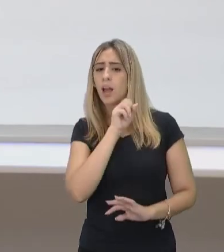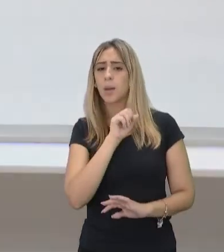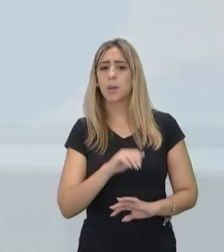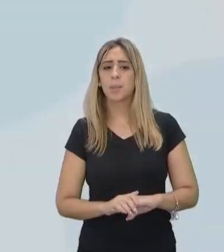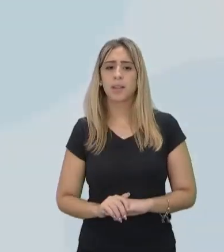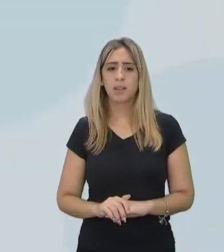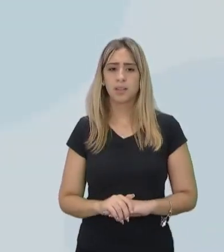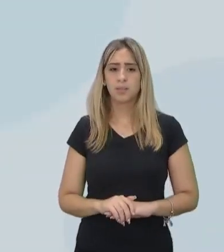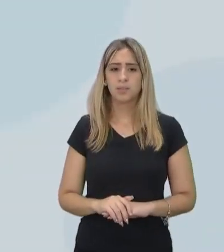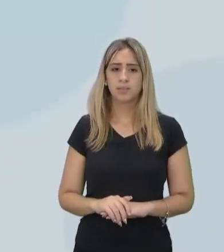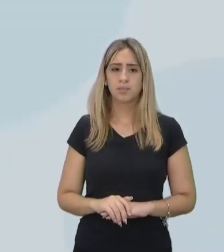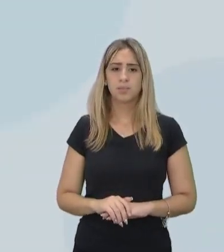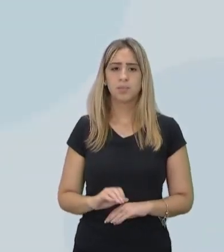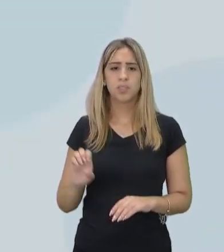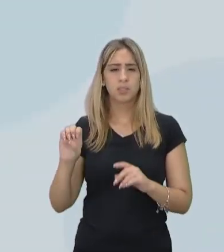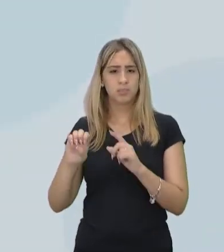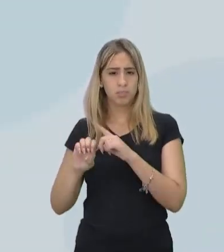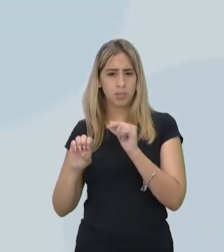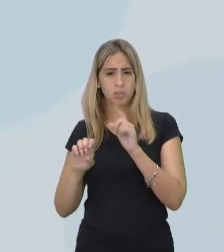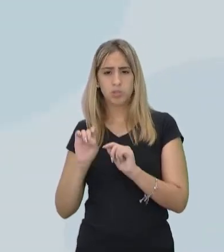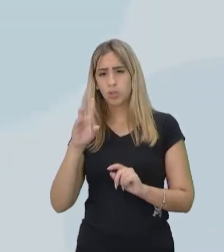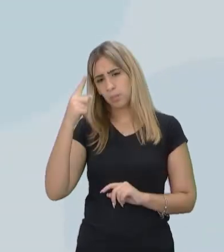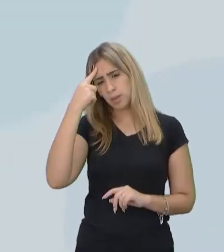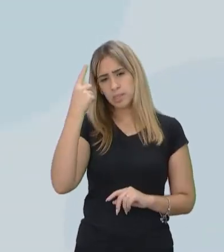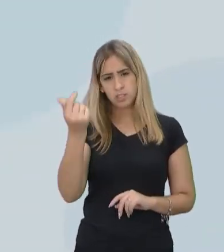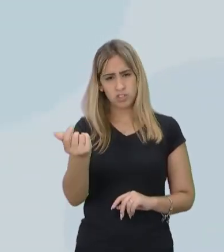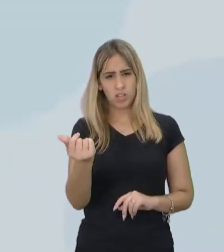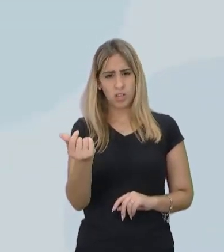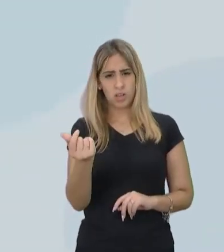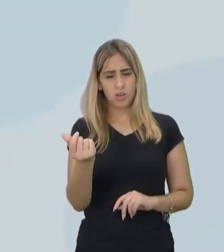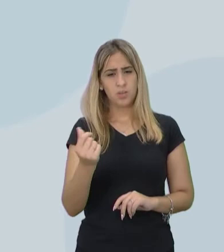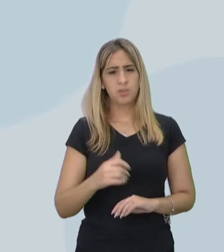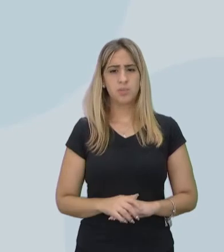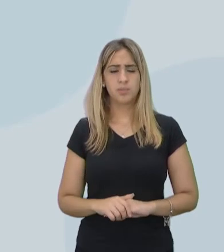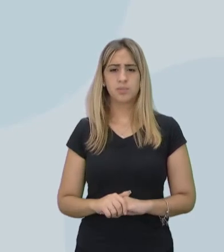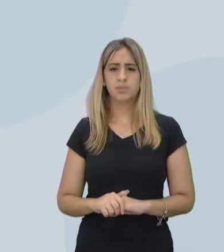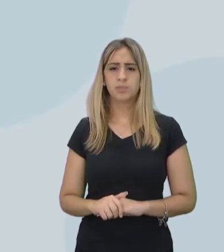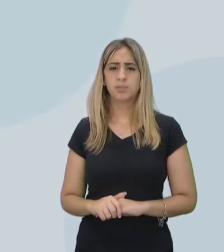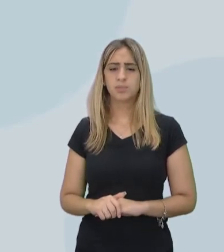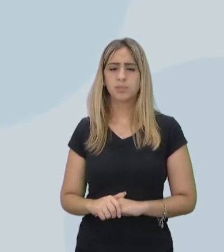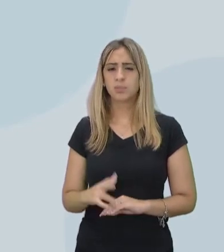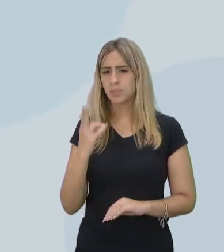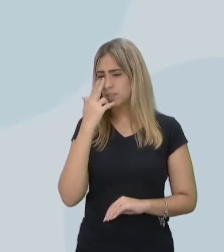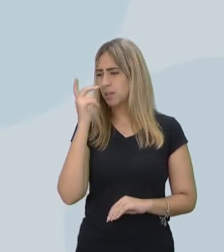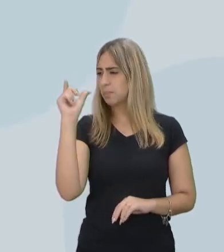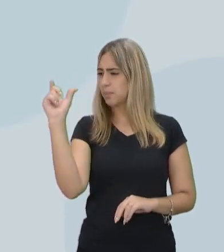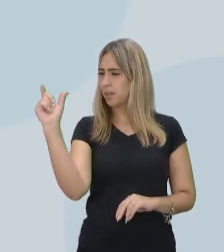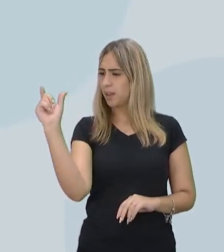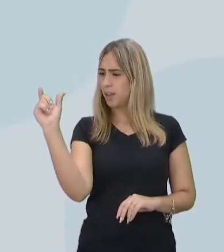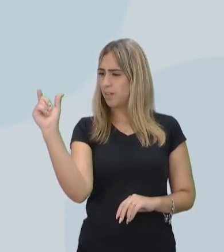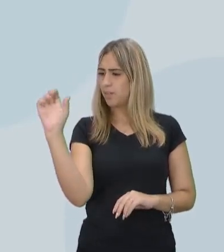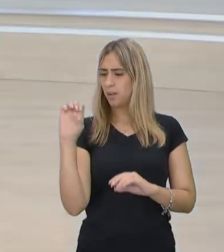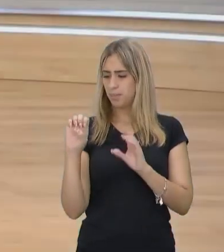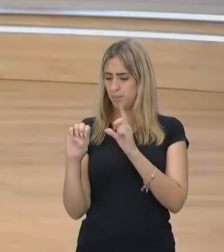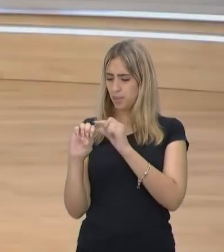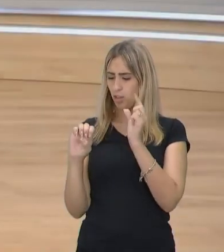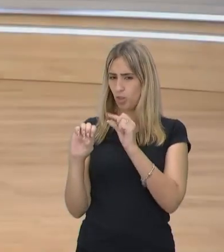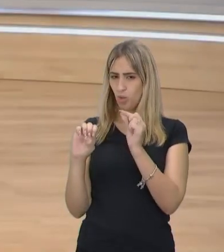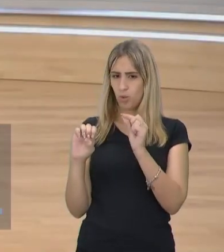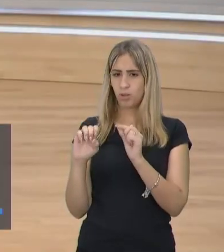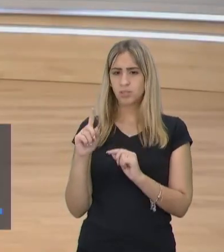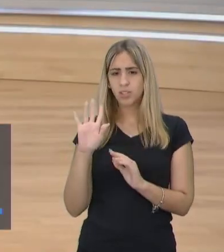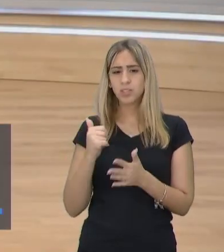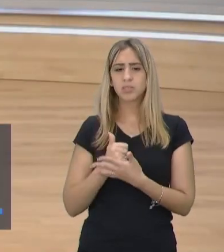vai aparecer aí na tela. Ó. O empreendedor só pensa em dinheiro? É que parece que a palavra te leva a isso, mas a gente